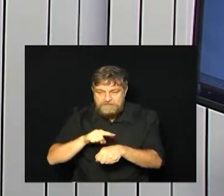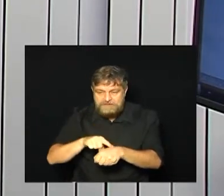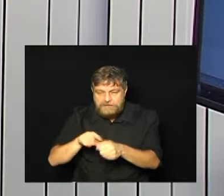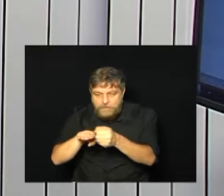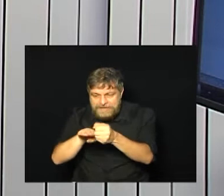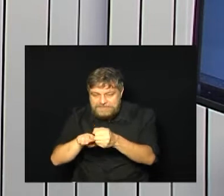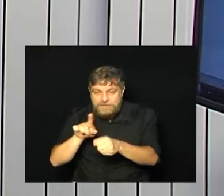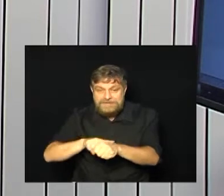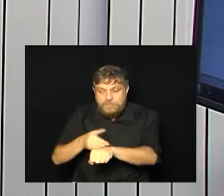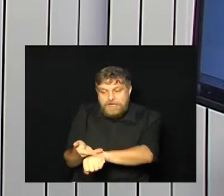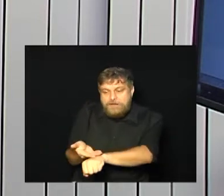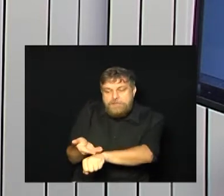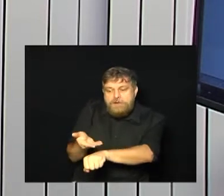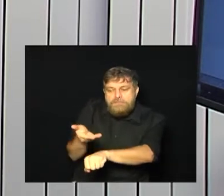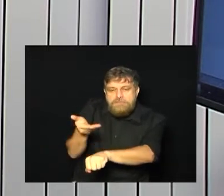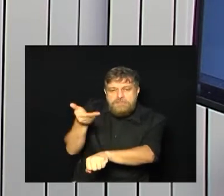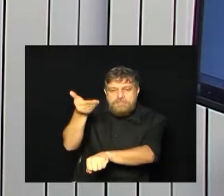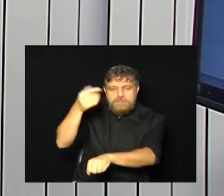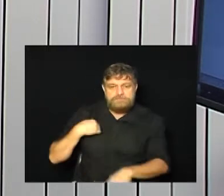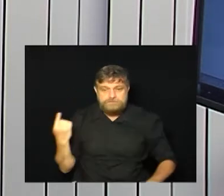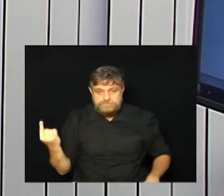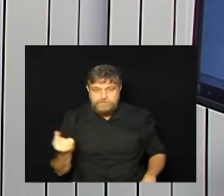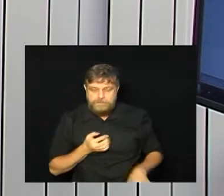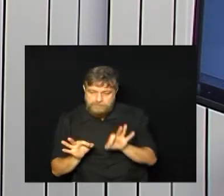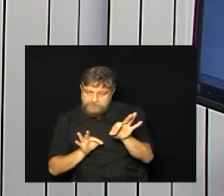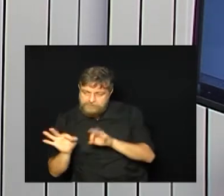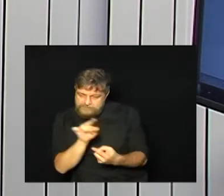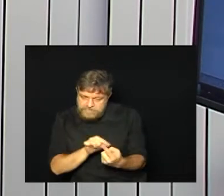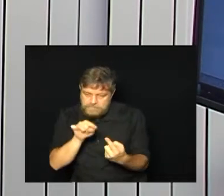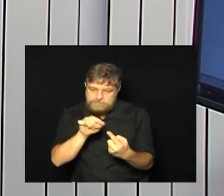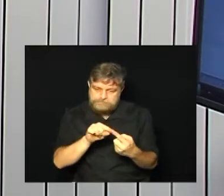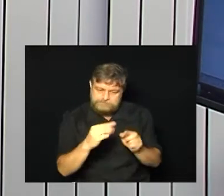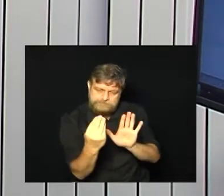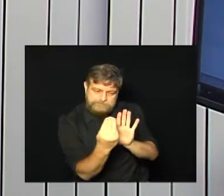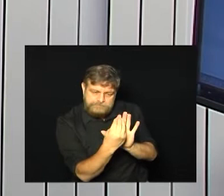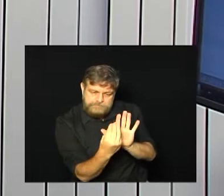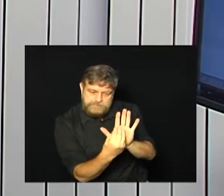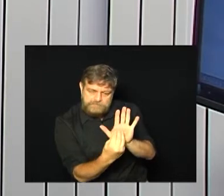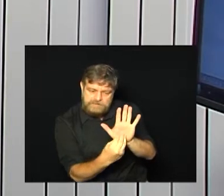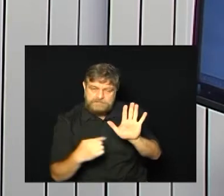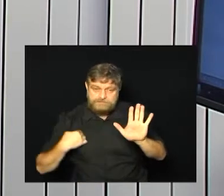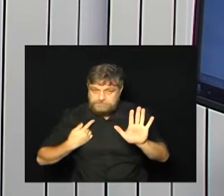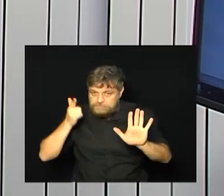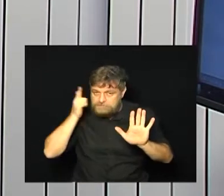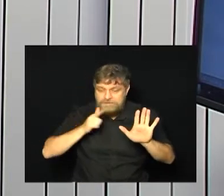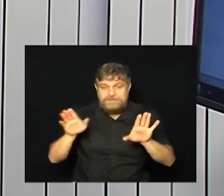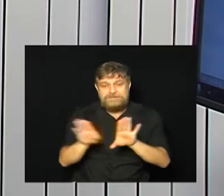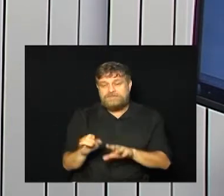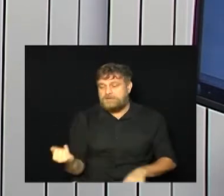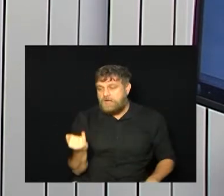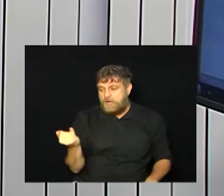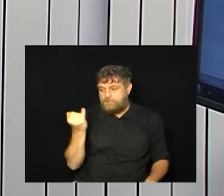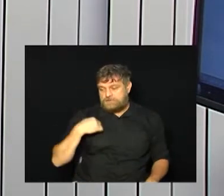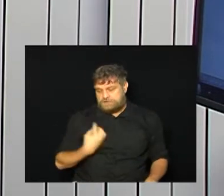a longo prazo, quando a gente faz as metas, os objetivos para a gente traçar aí, questão importantes da